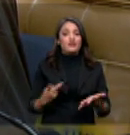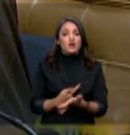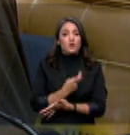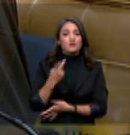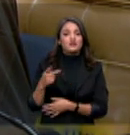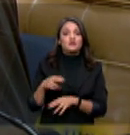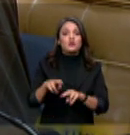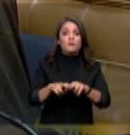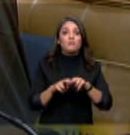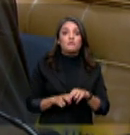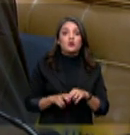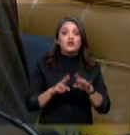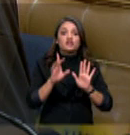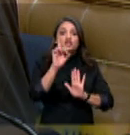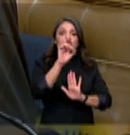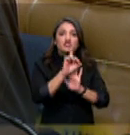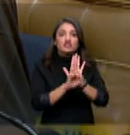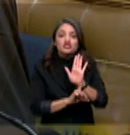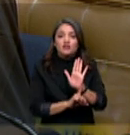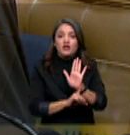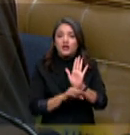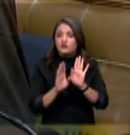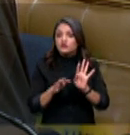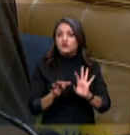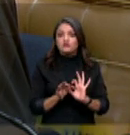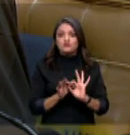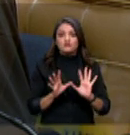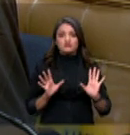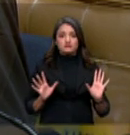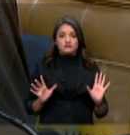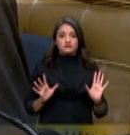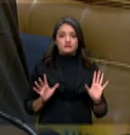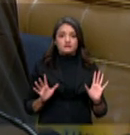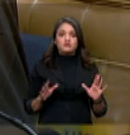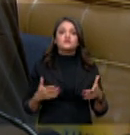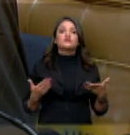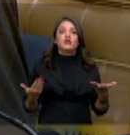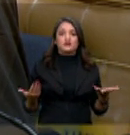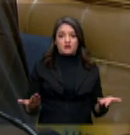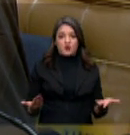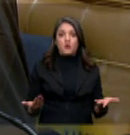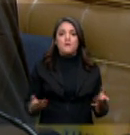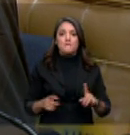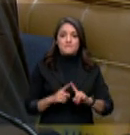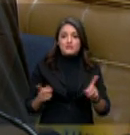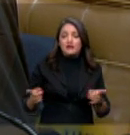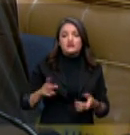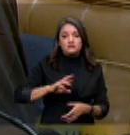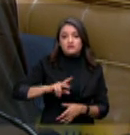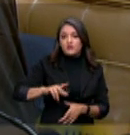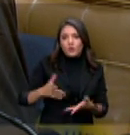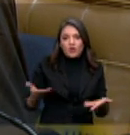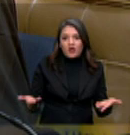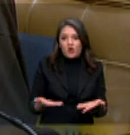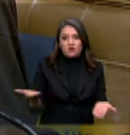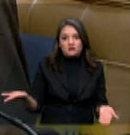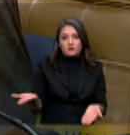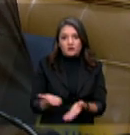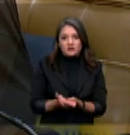de direitos disponíveis, e que não é o caso dos autos, em que